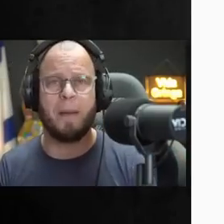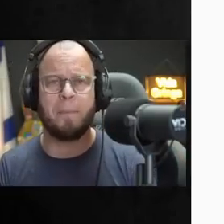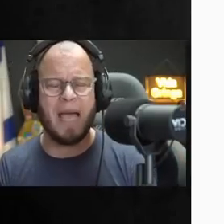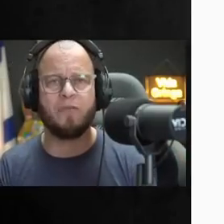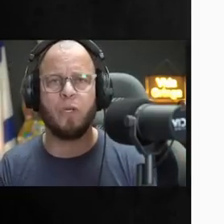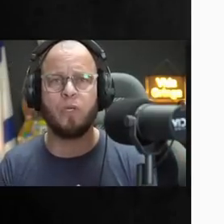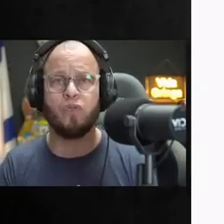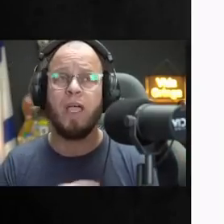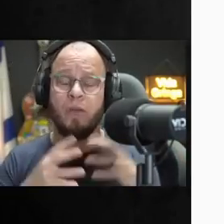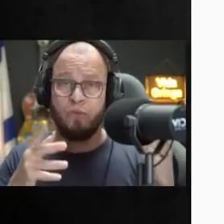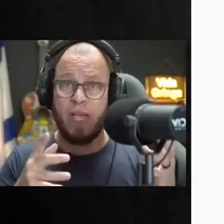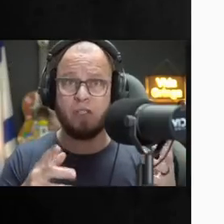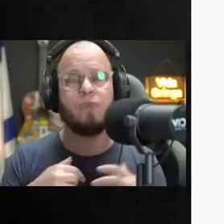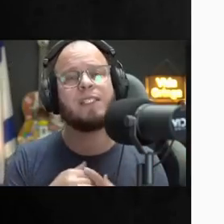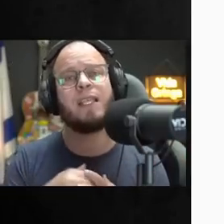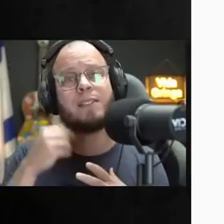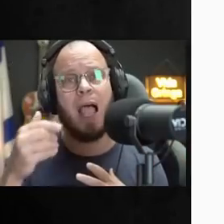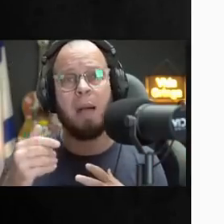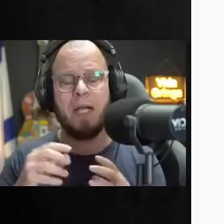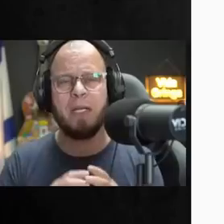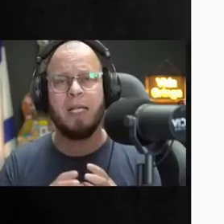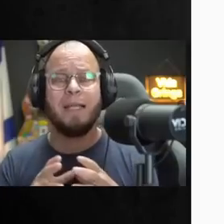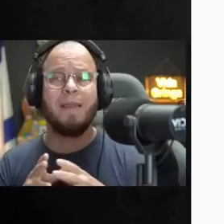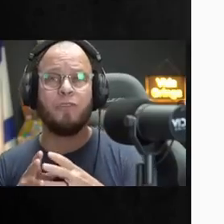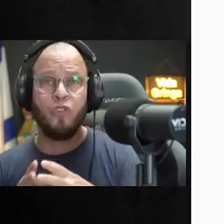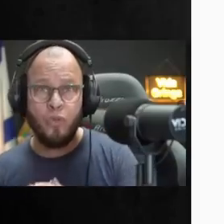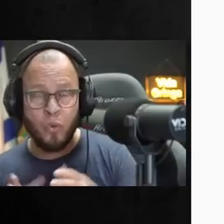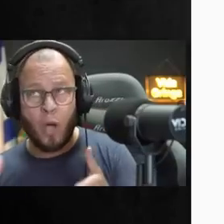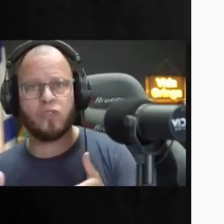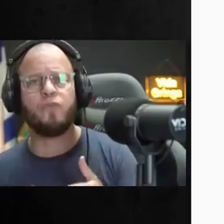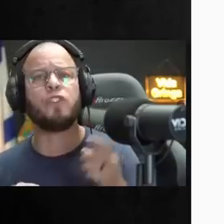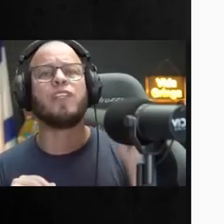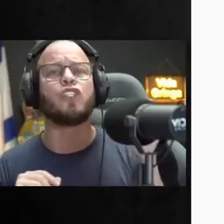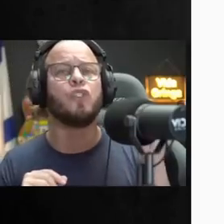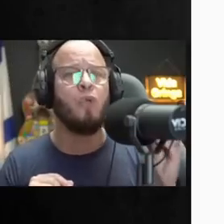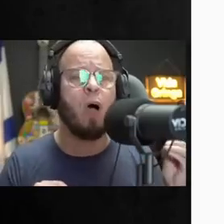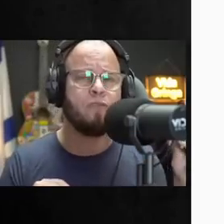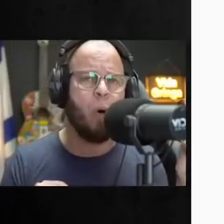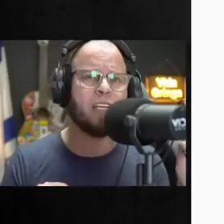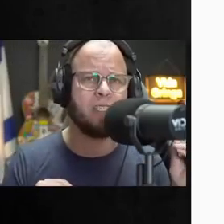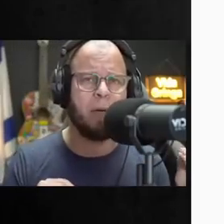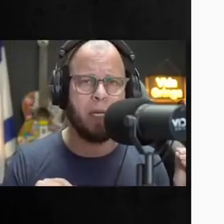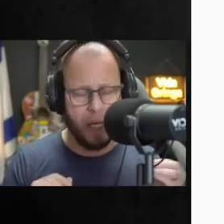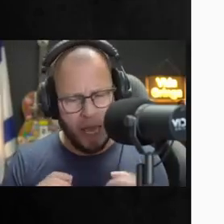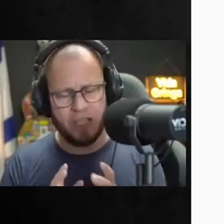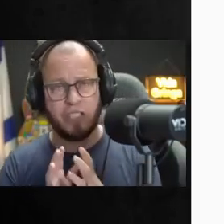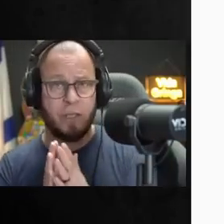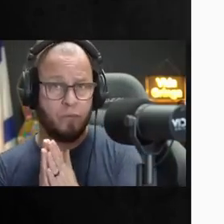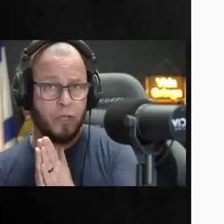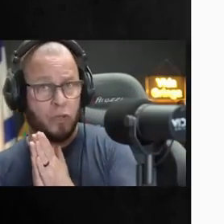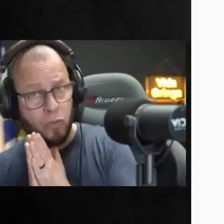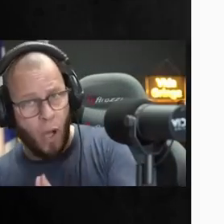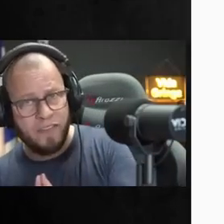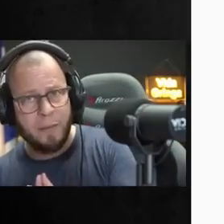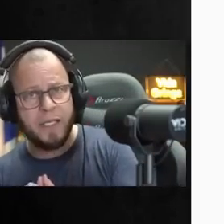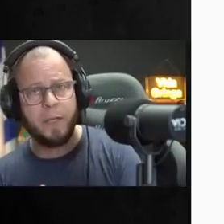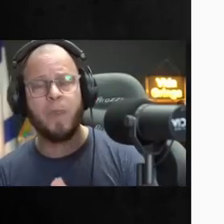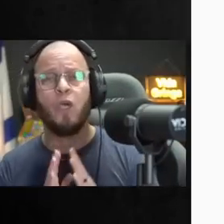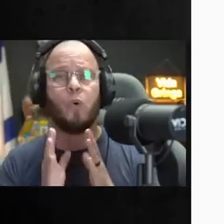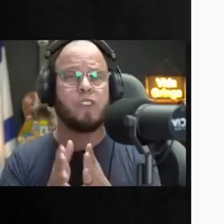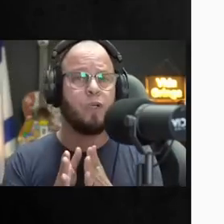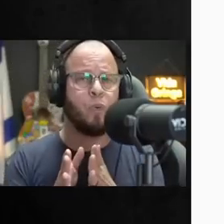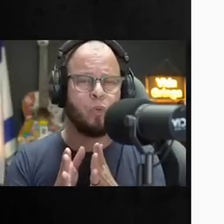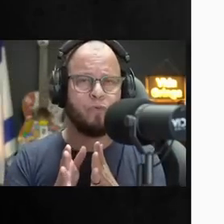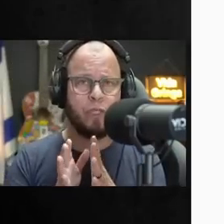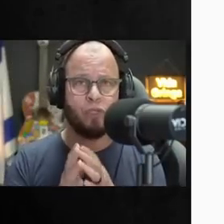vocês tenham um dia maravilhoso vejo vocês amanhã na no nosso vídeo das 9 horas da manhã a gente tem um vídeo 9 da manhã